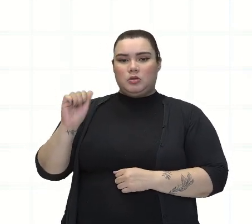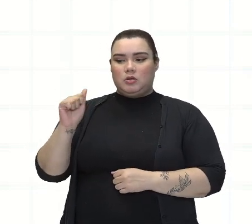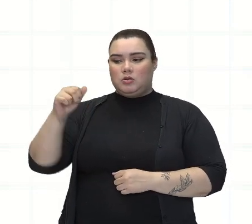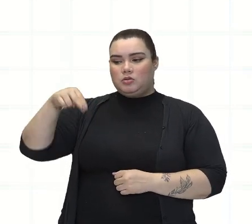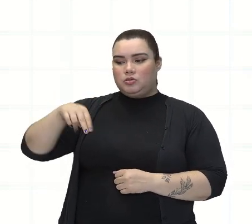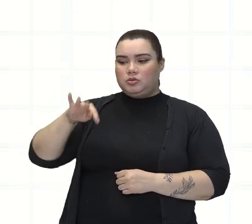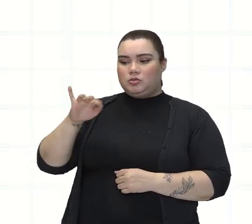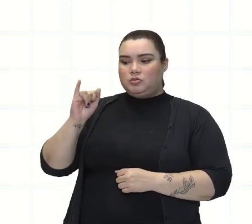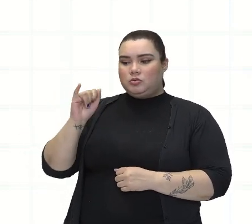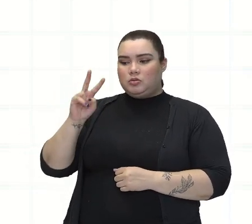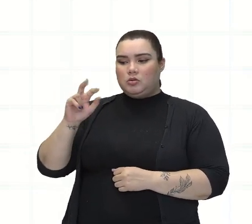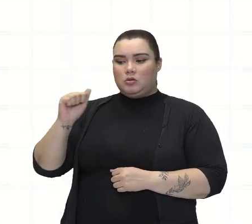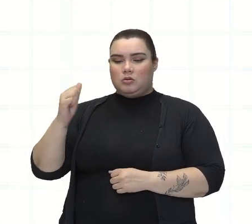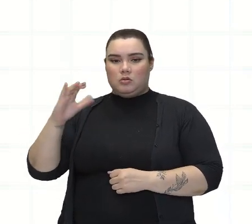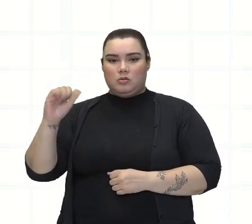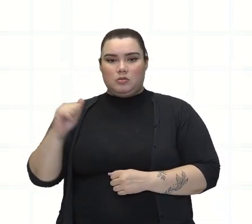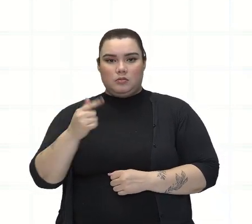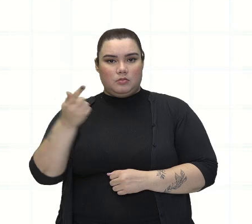substantivação.